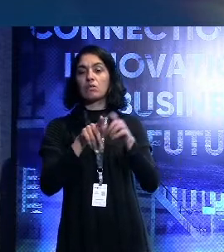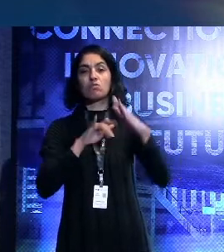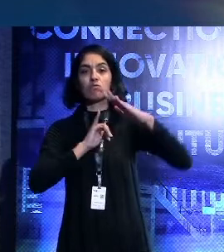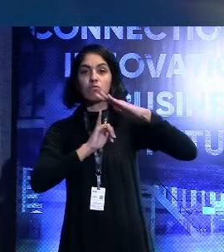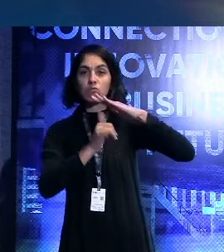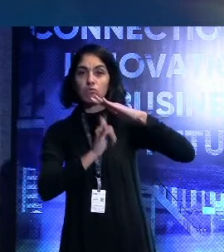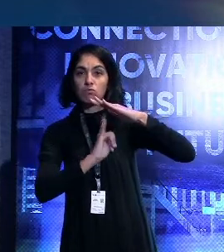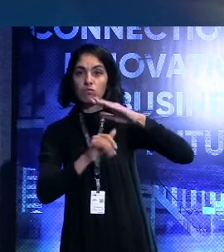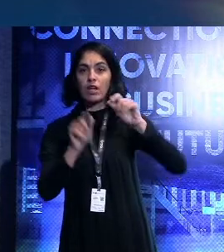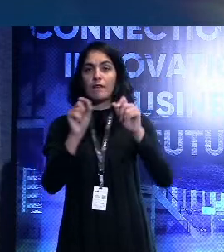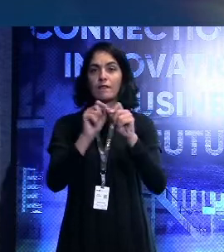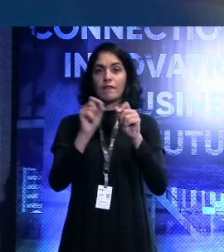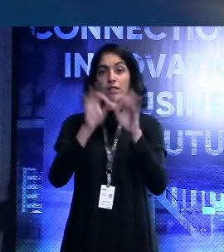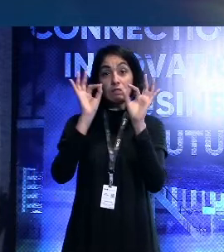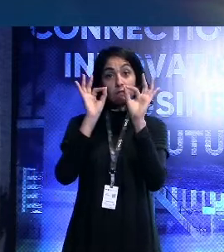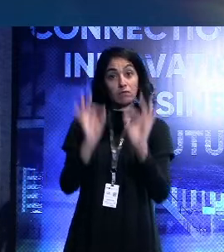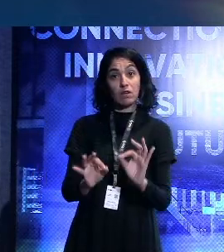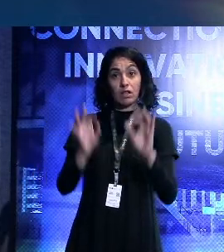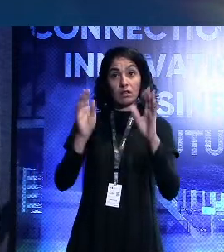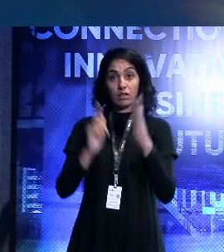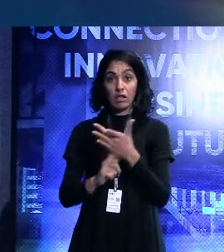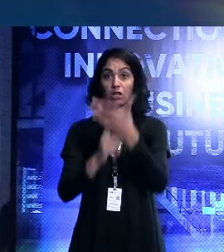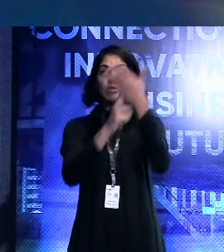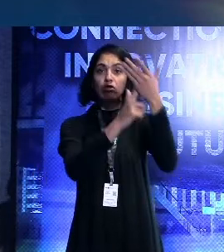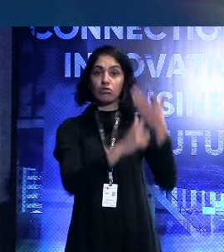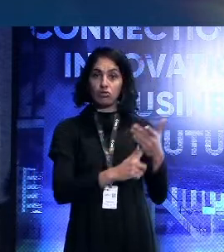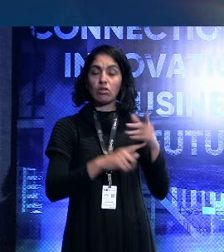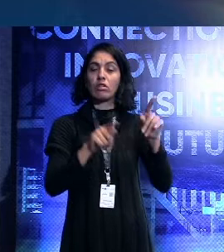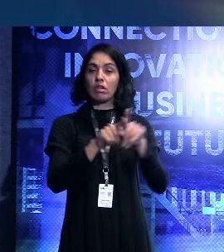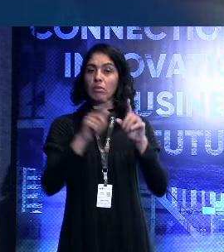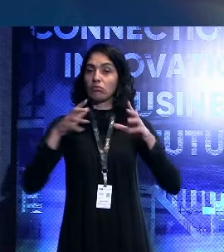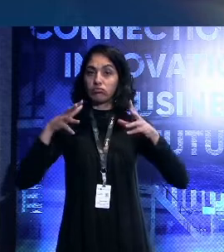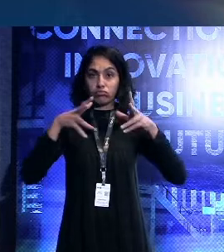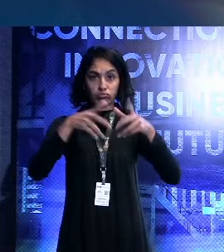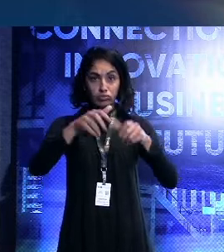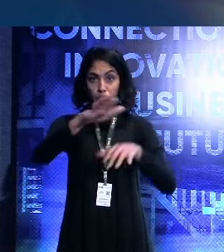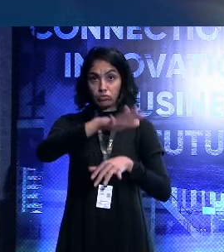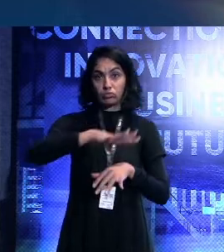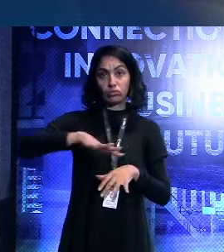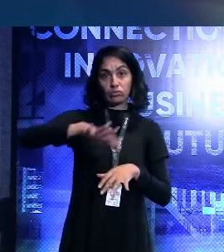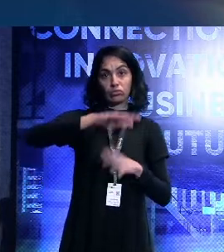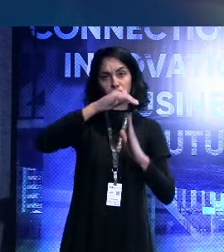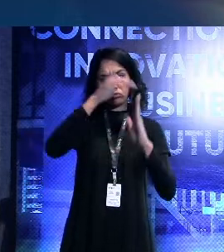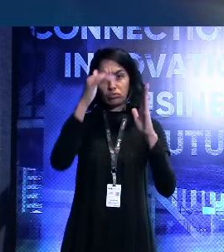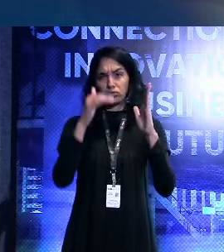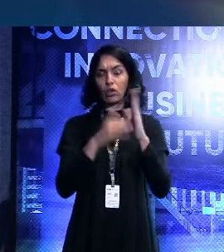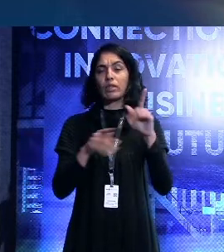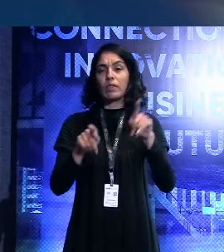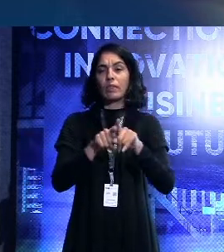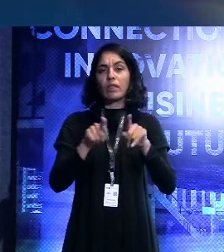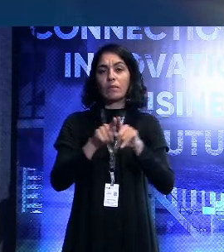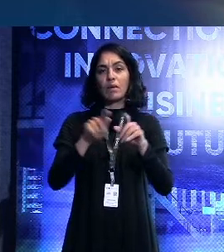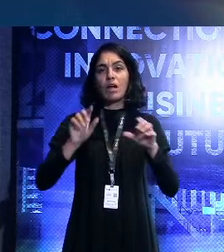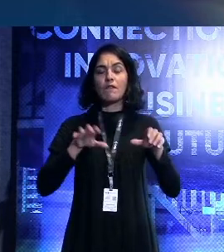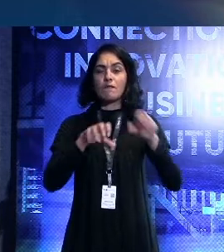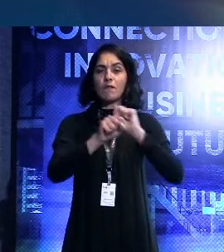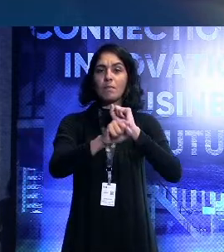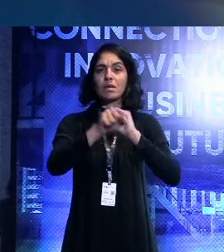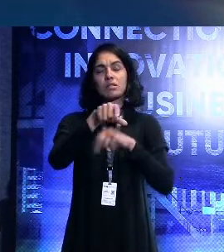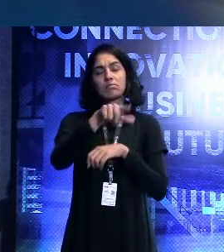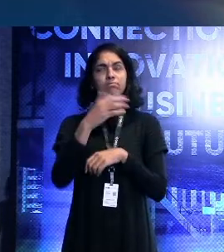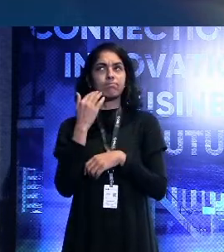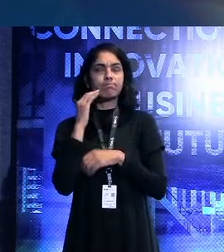quem está fazendo tecnologia de maneira mais disruptiva, também como um todo. A atração e formação de talentos. Então, o grupo entendeu como